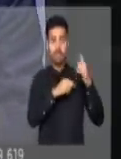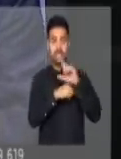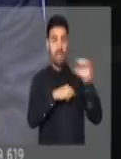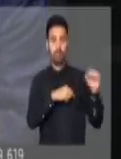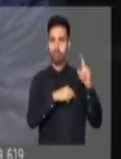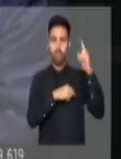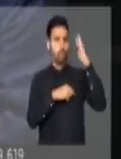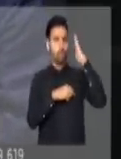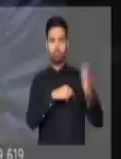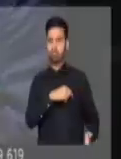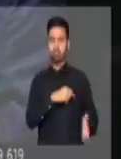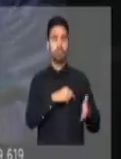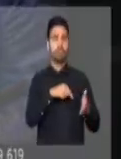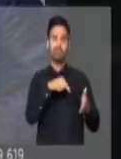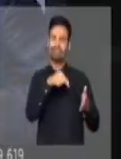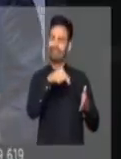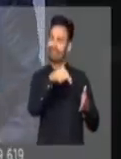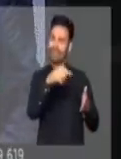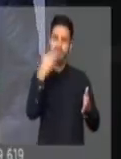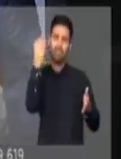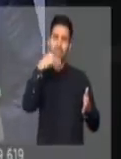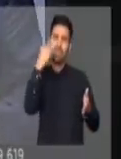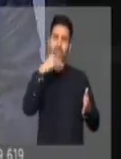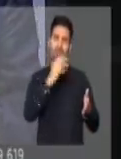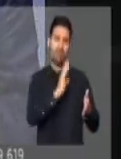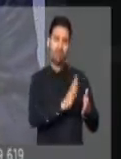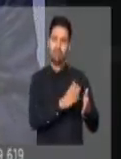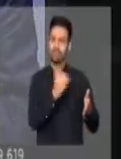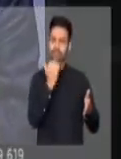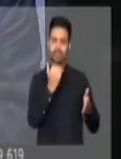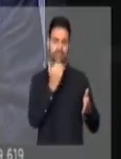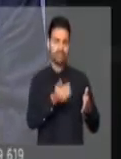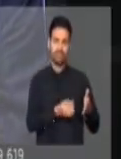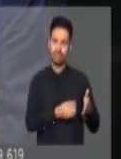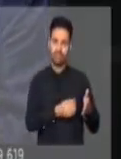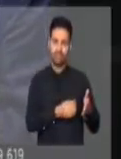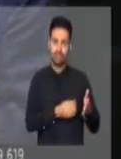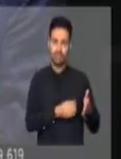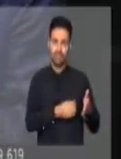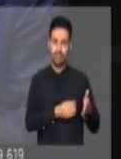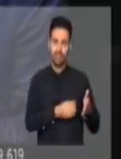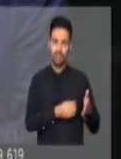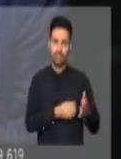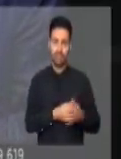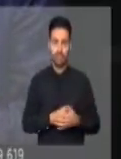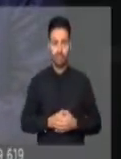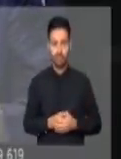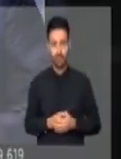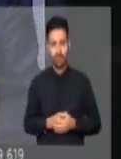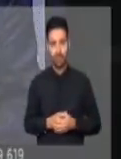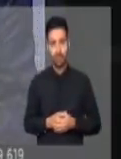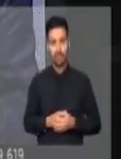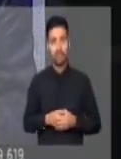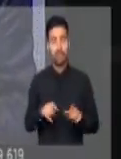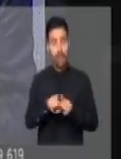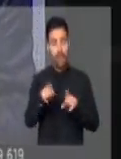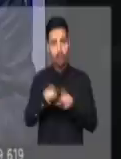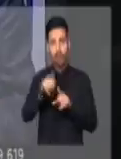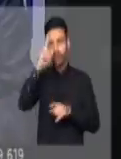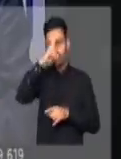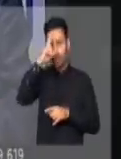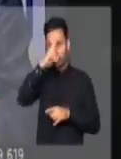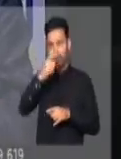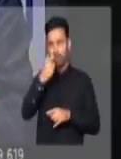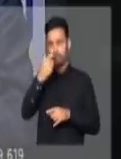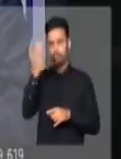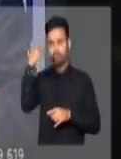de um princípio legal pleno, prévio, consolidado a partir de uma carta constitucional. Na lembrança desse